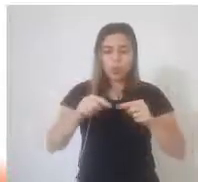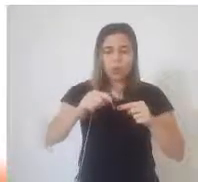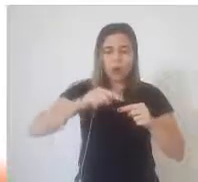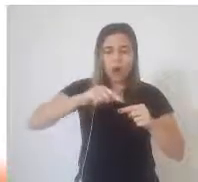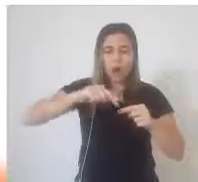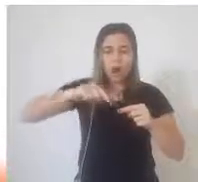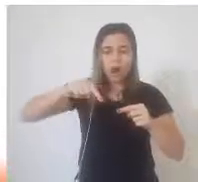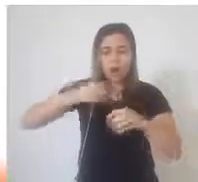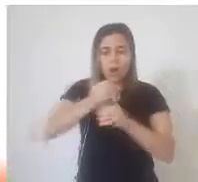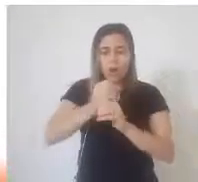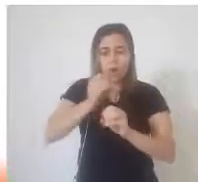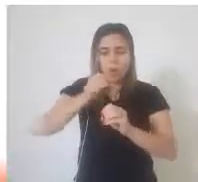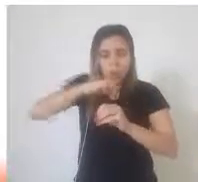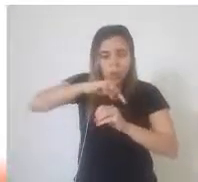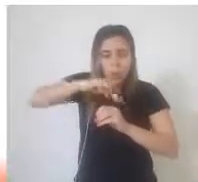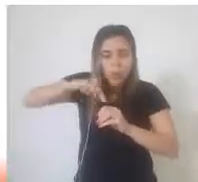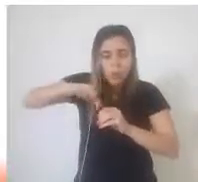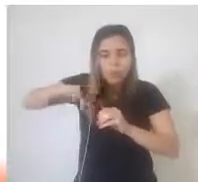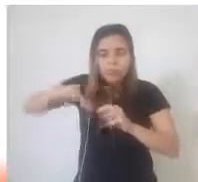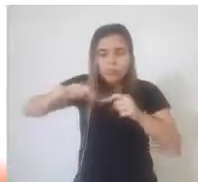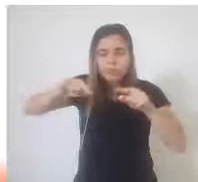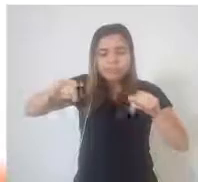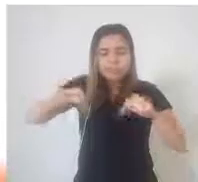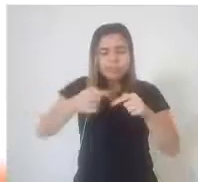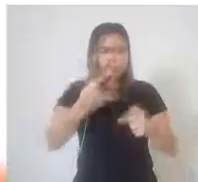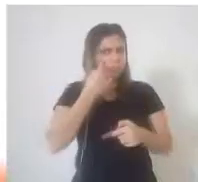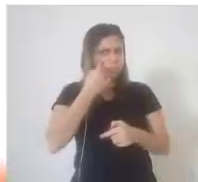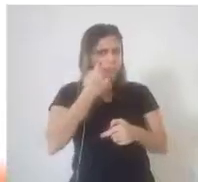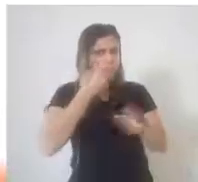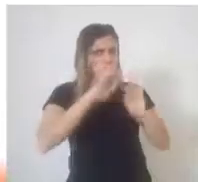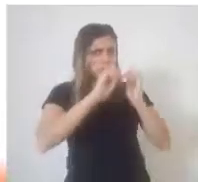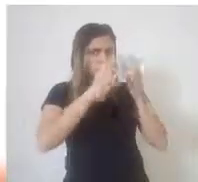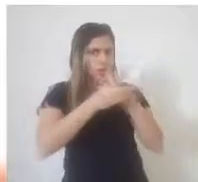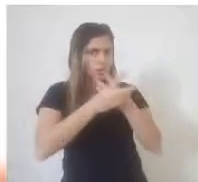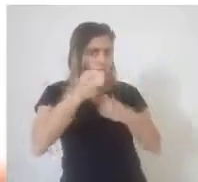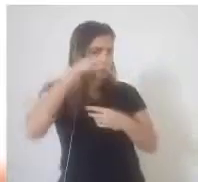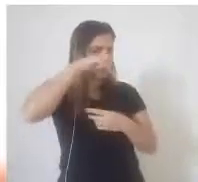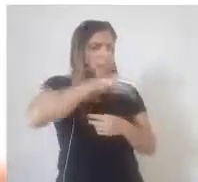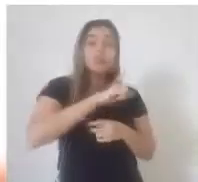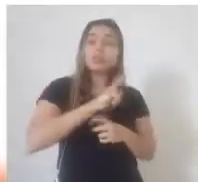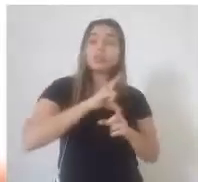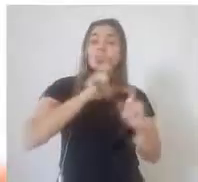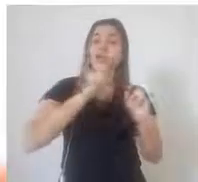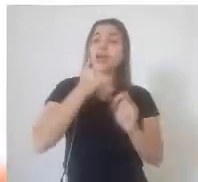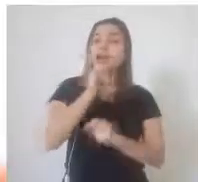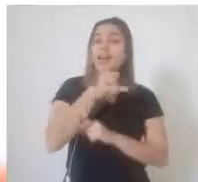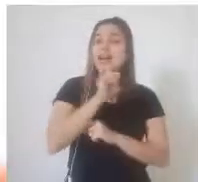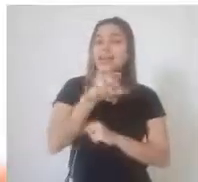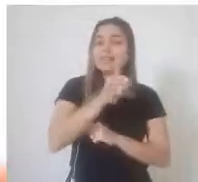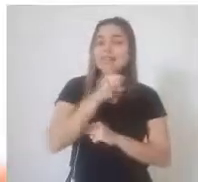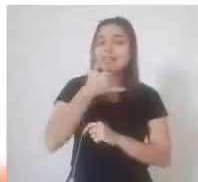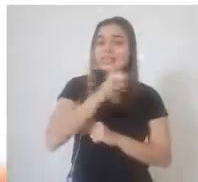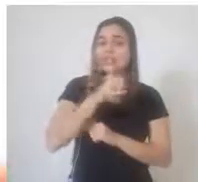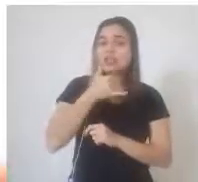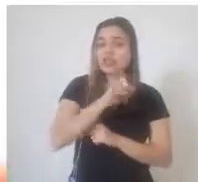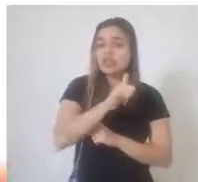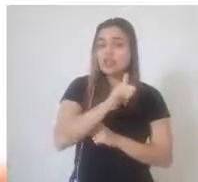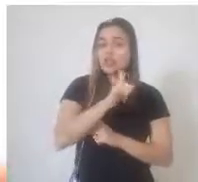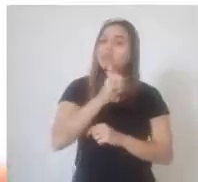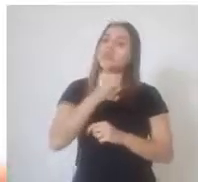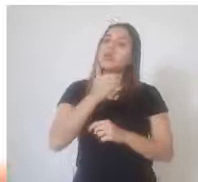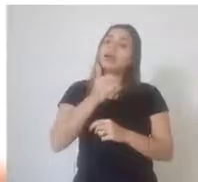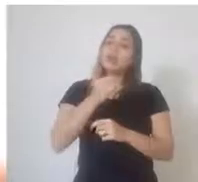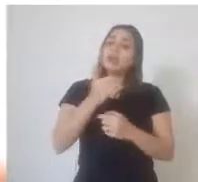mais à frente nesse ano letivo. Bem, por que eu coloquei esse slide? Porque a gente está falando de energia. E